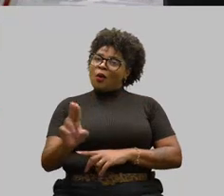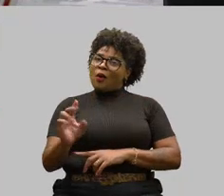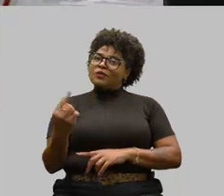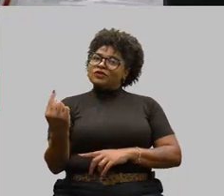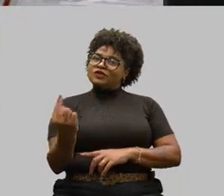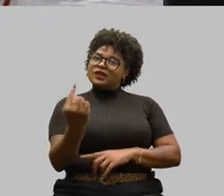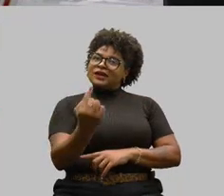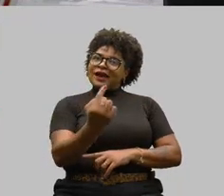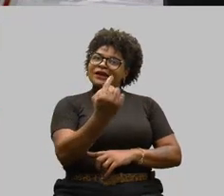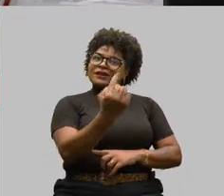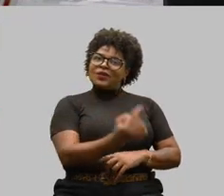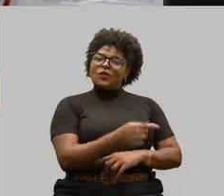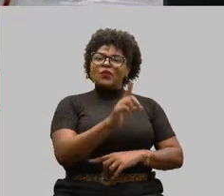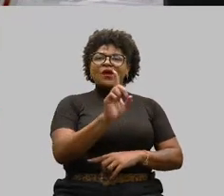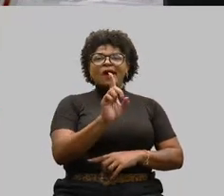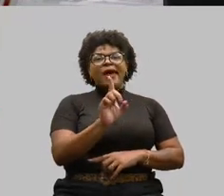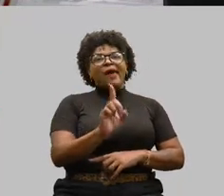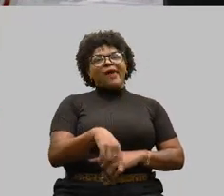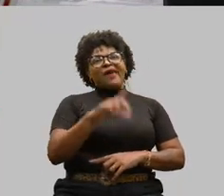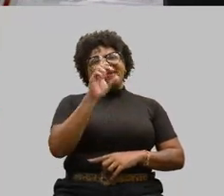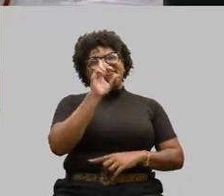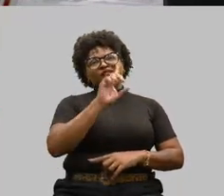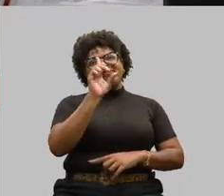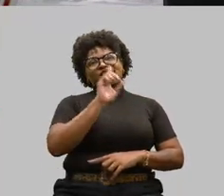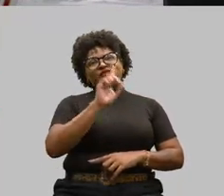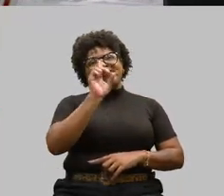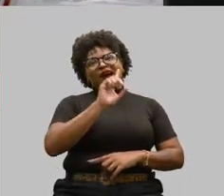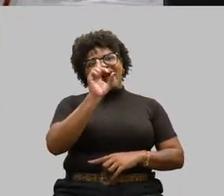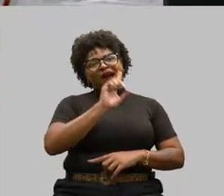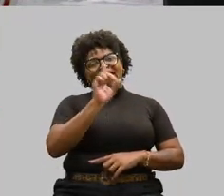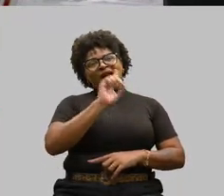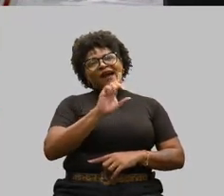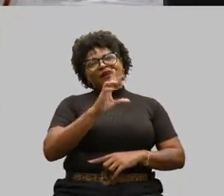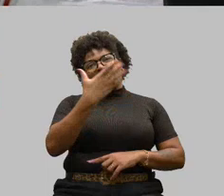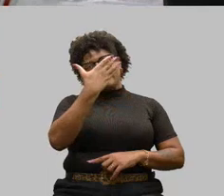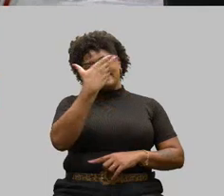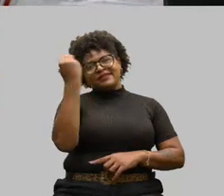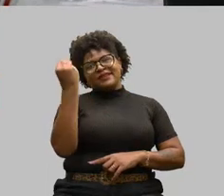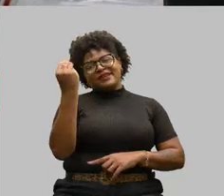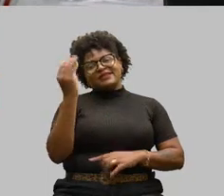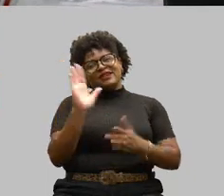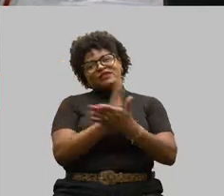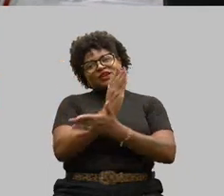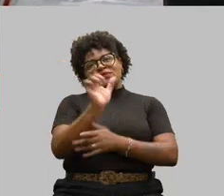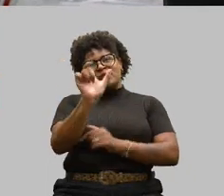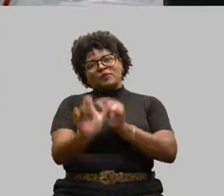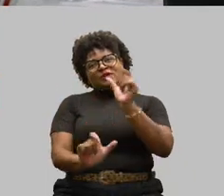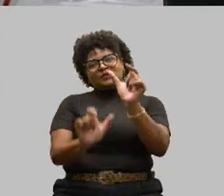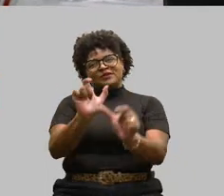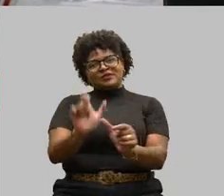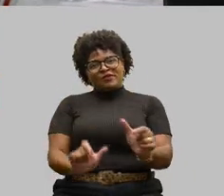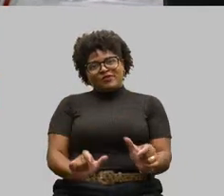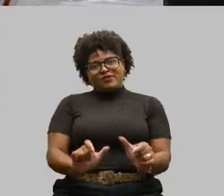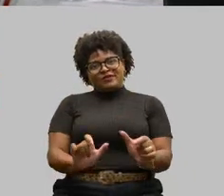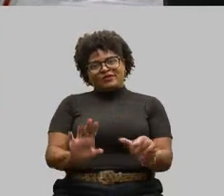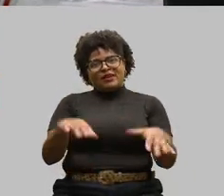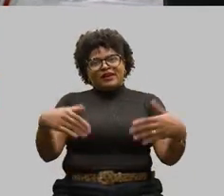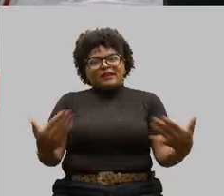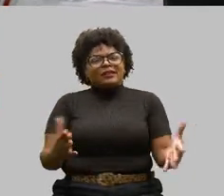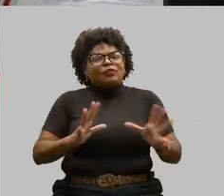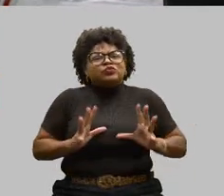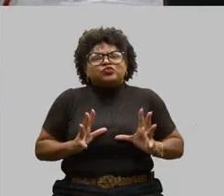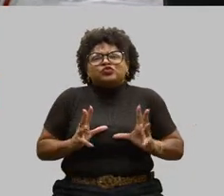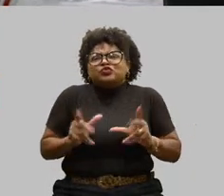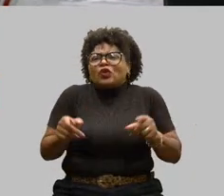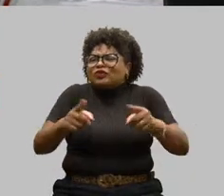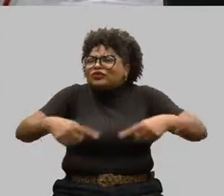por não cumprimentar ou esquecer de alguém então todos vocês todos independente do cargo